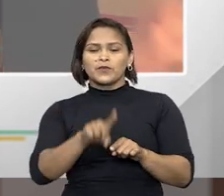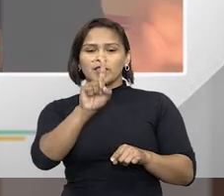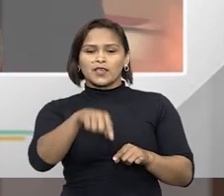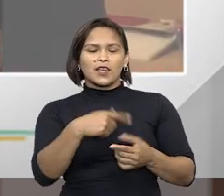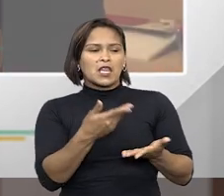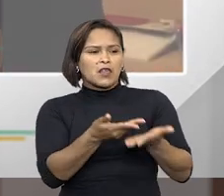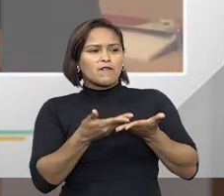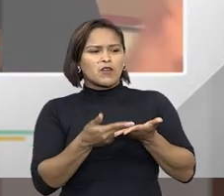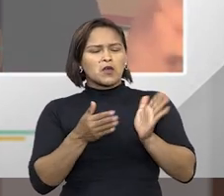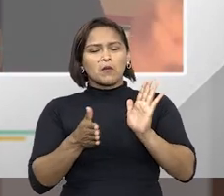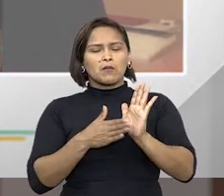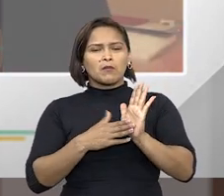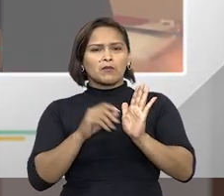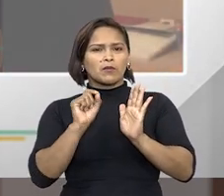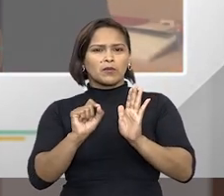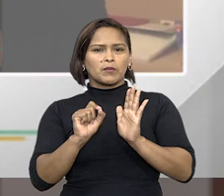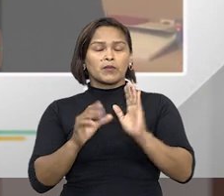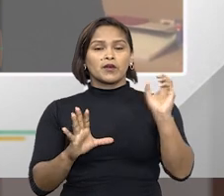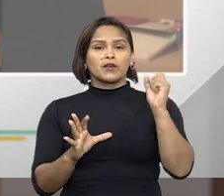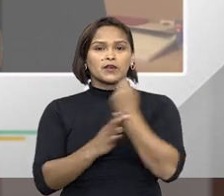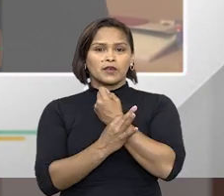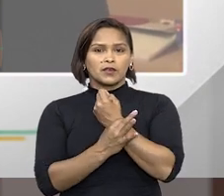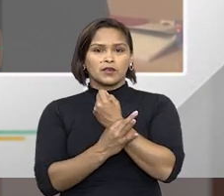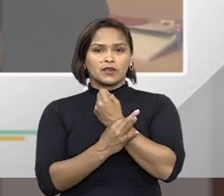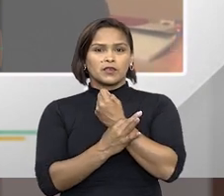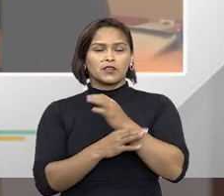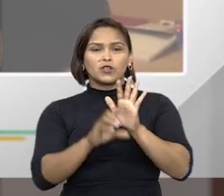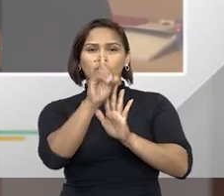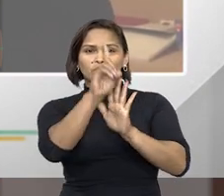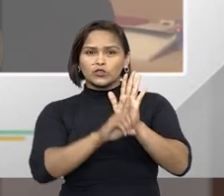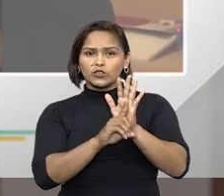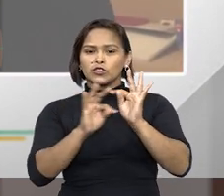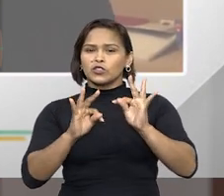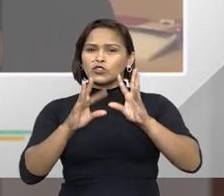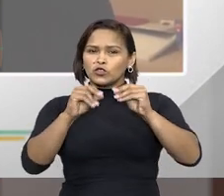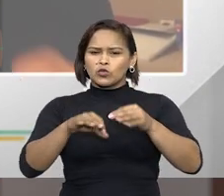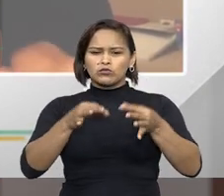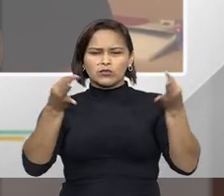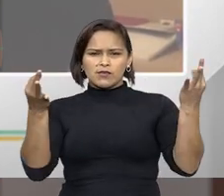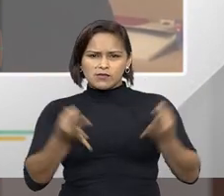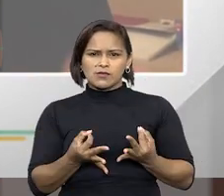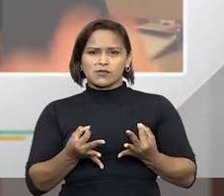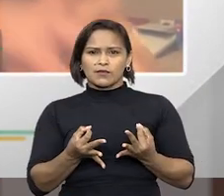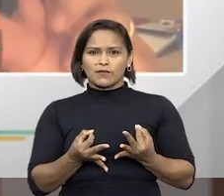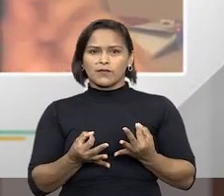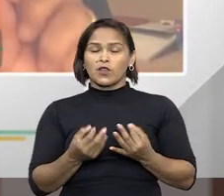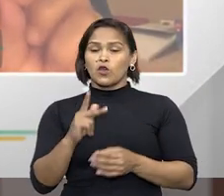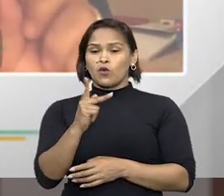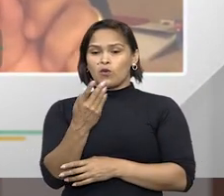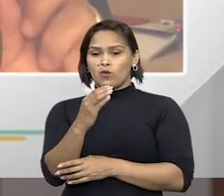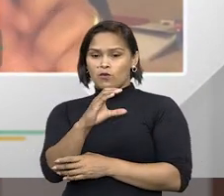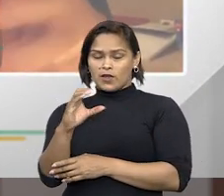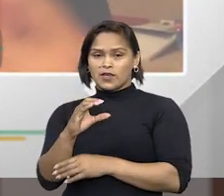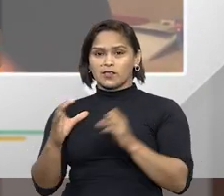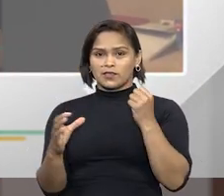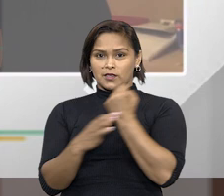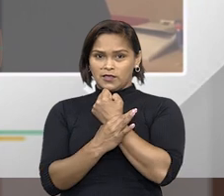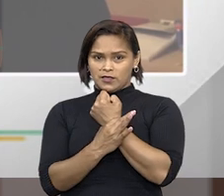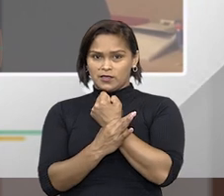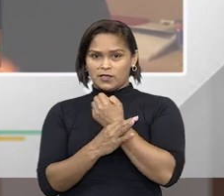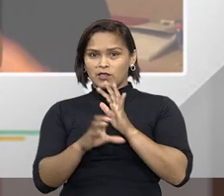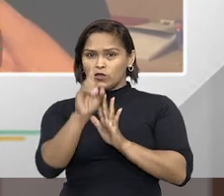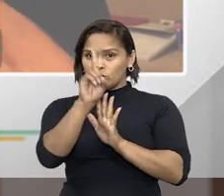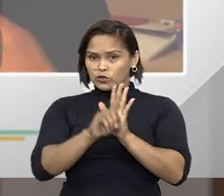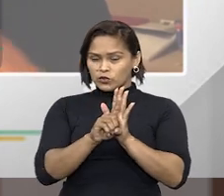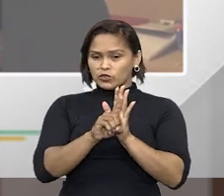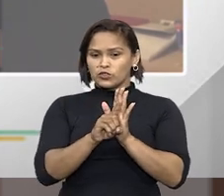para garantir o direito líquido e certo. Enquanto o habeas corpus, ele garante o direito de locomoção, que pode